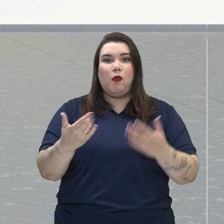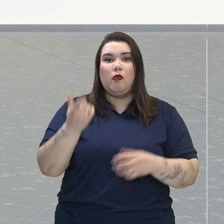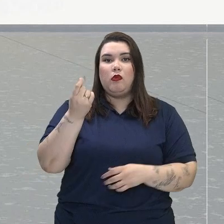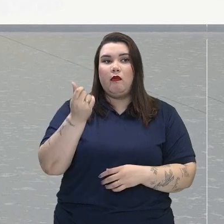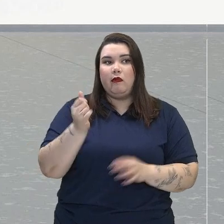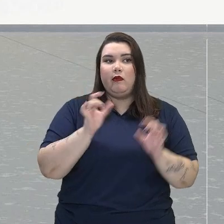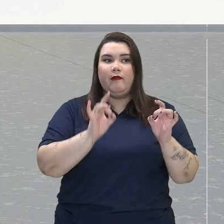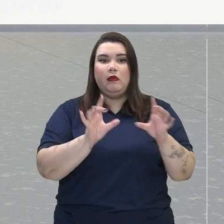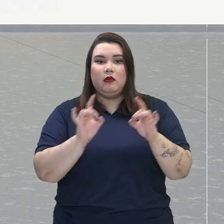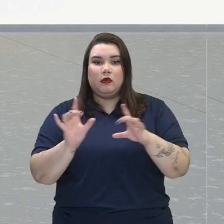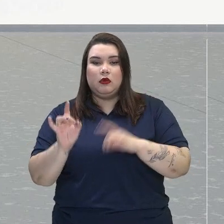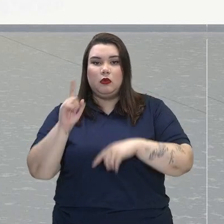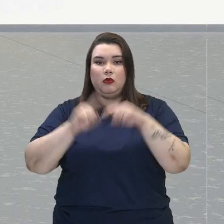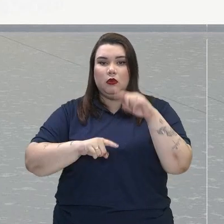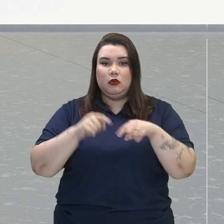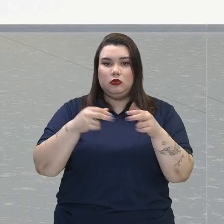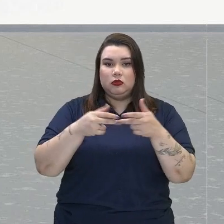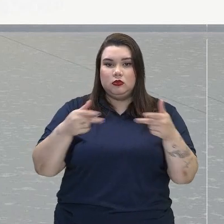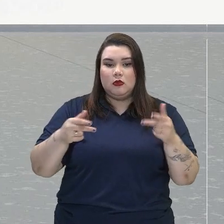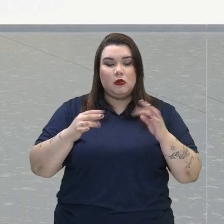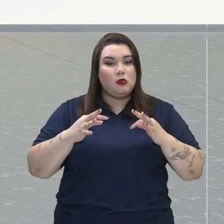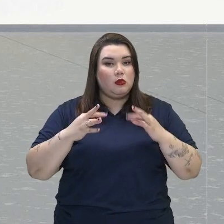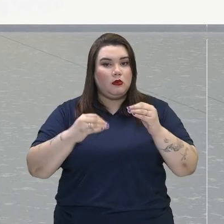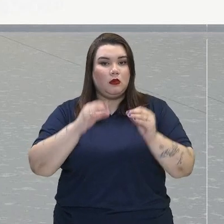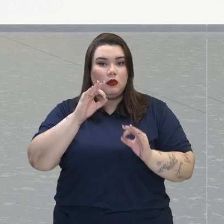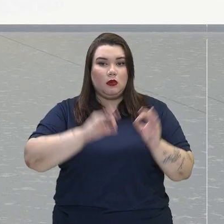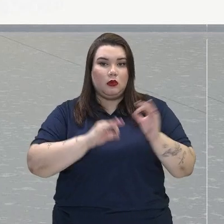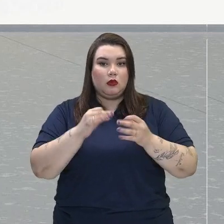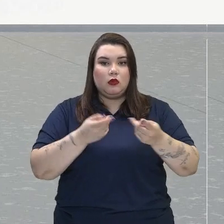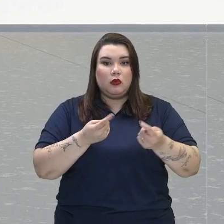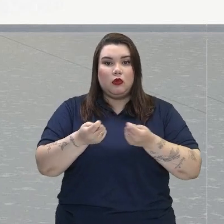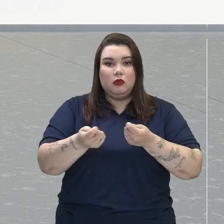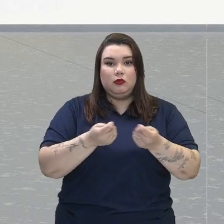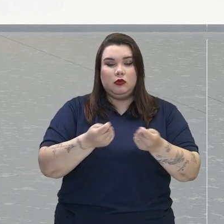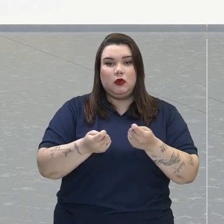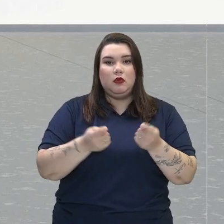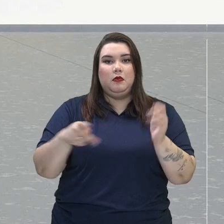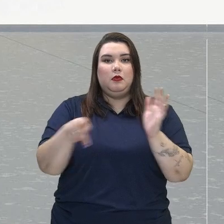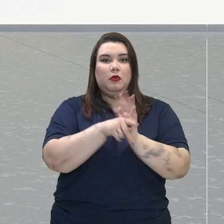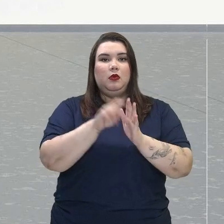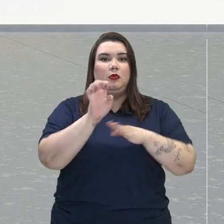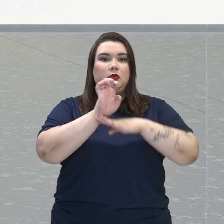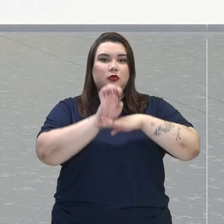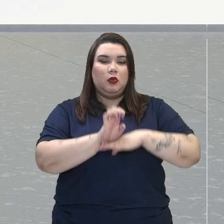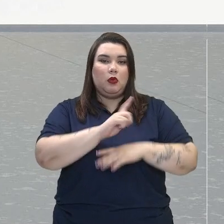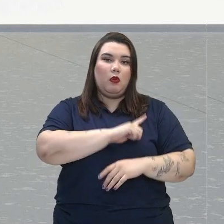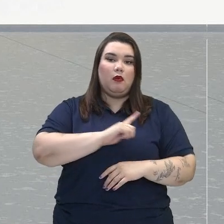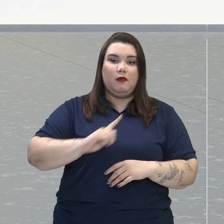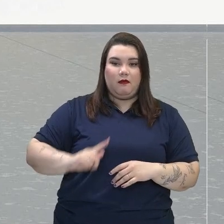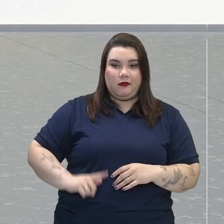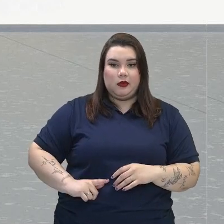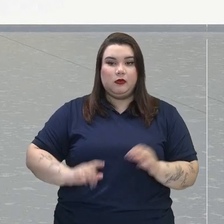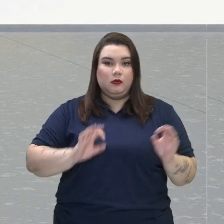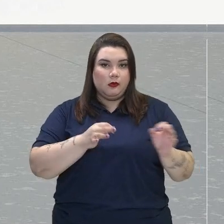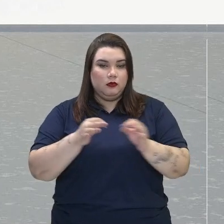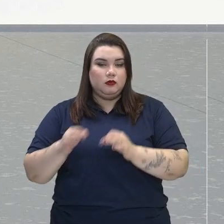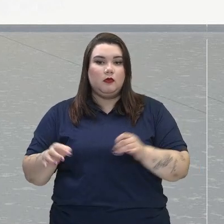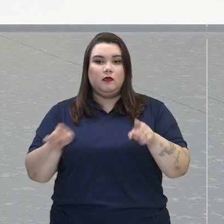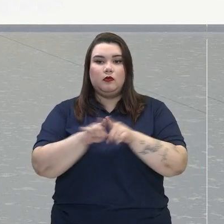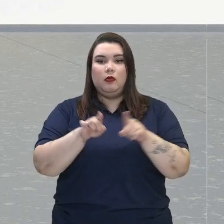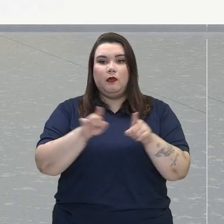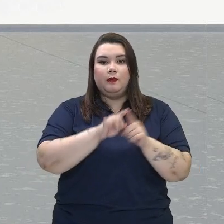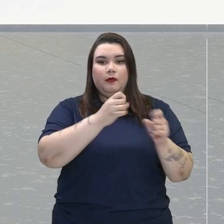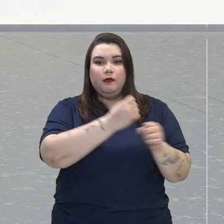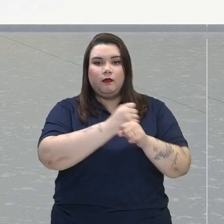vendido essa produção, ela é toda organizada e controlada pelo Estado, certo? Então, também defendia a